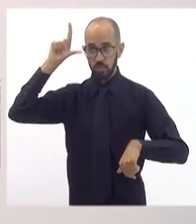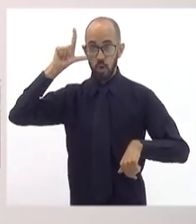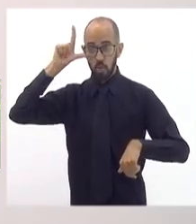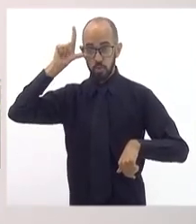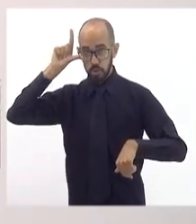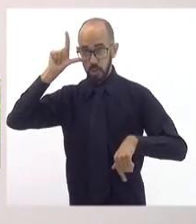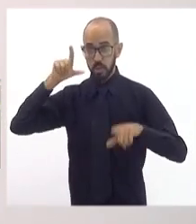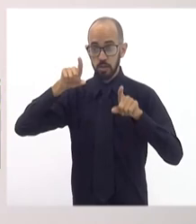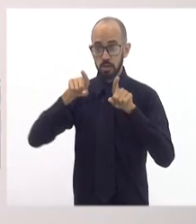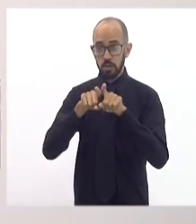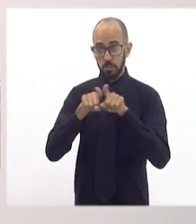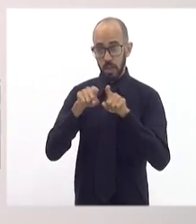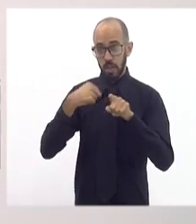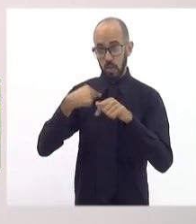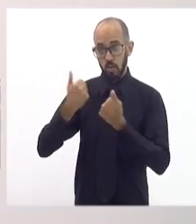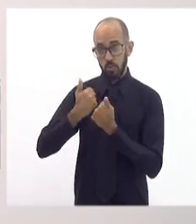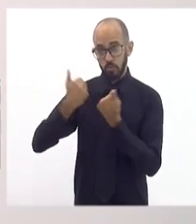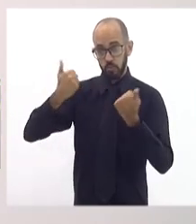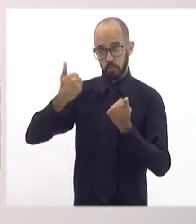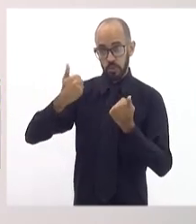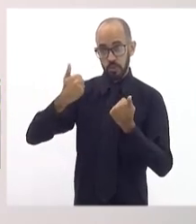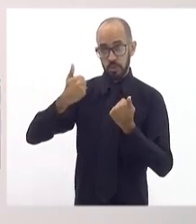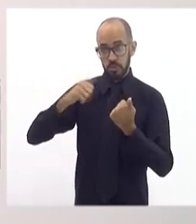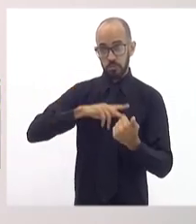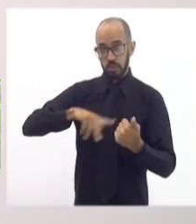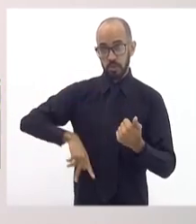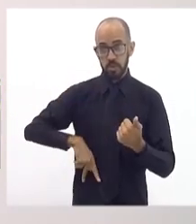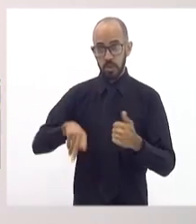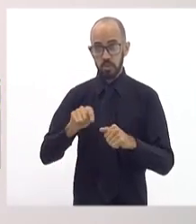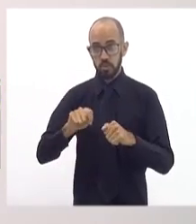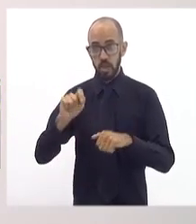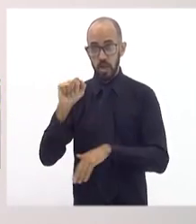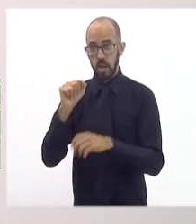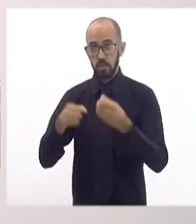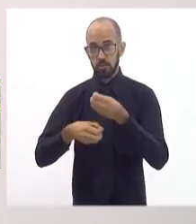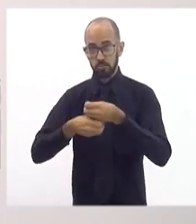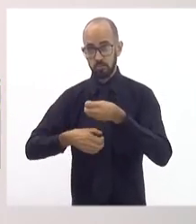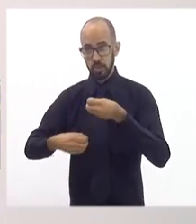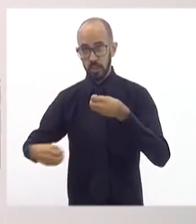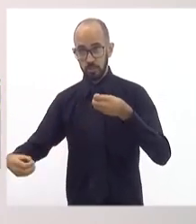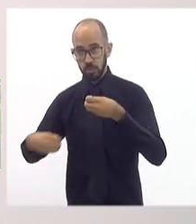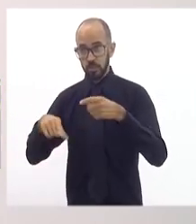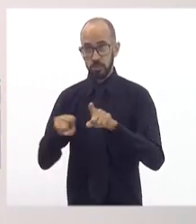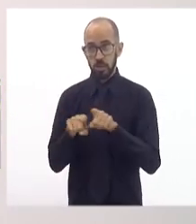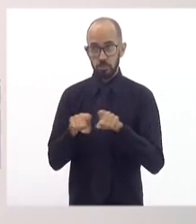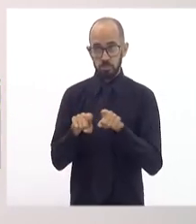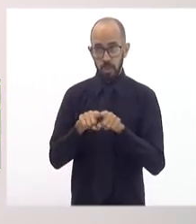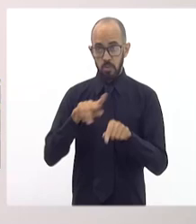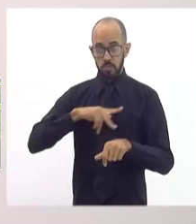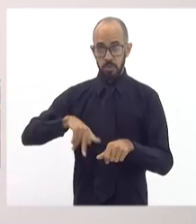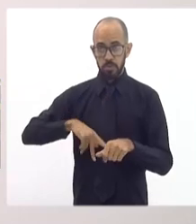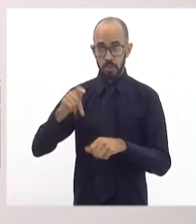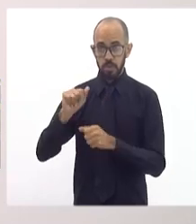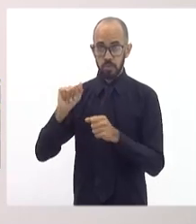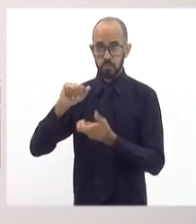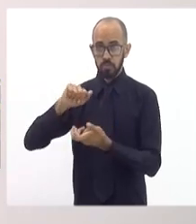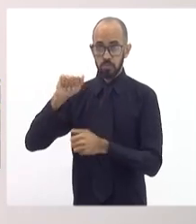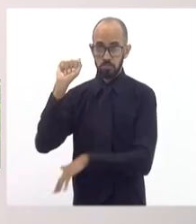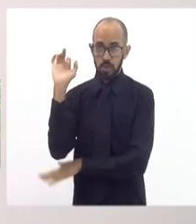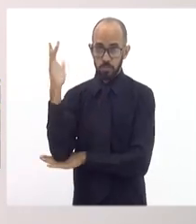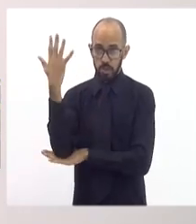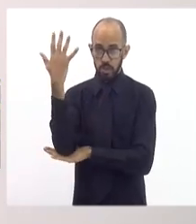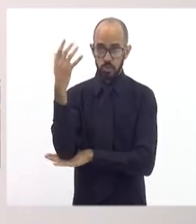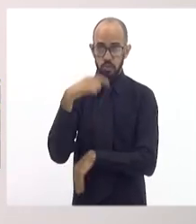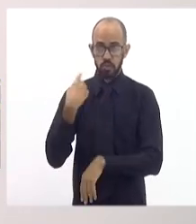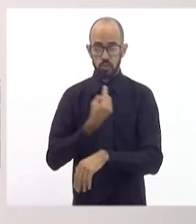dizer que como vice-presidente da comissão de saneamento ambiental e também como presidente da Comissão de Meio Ambiente da alerj a gente fez